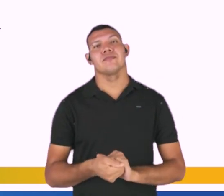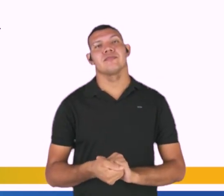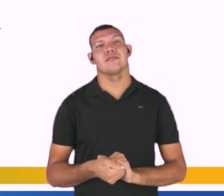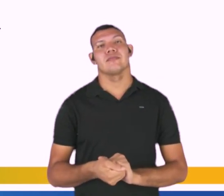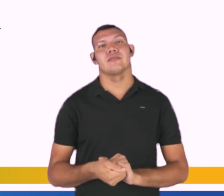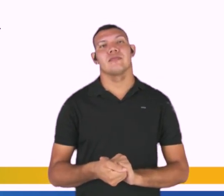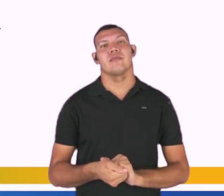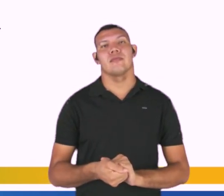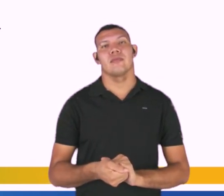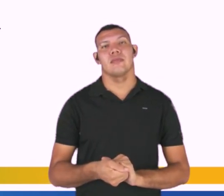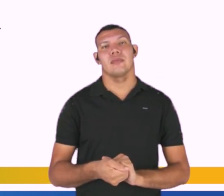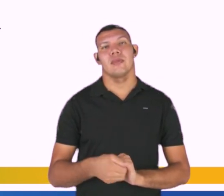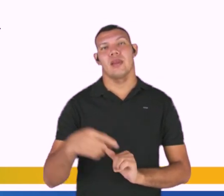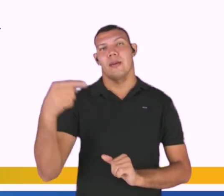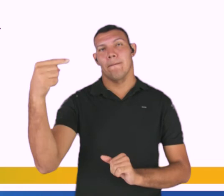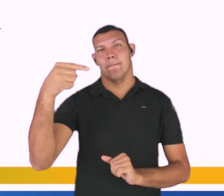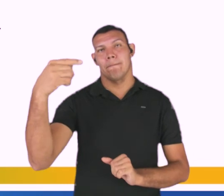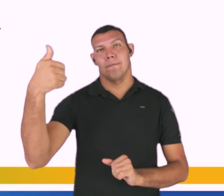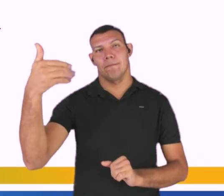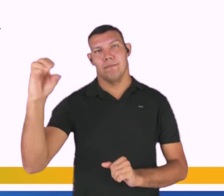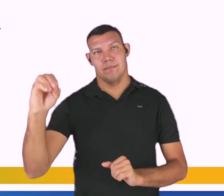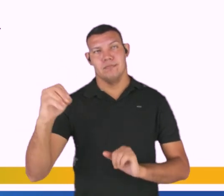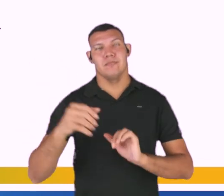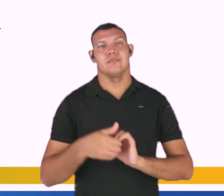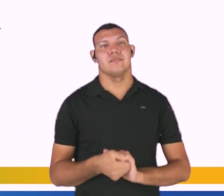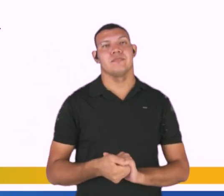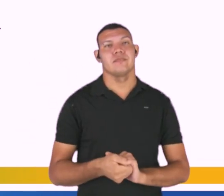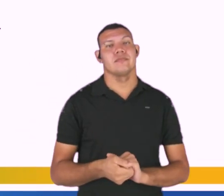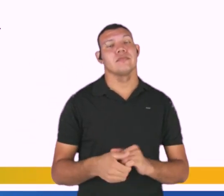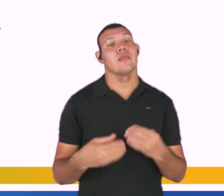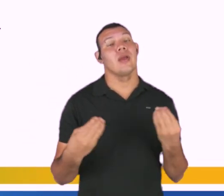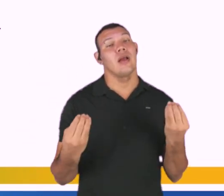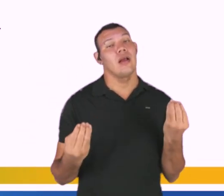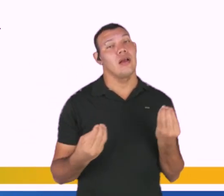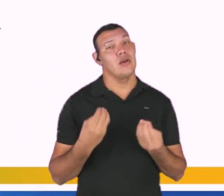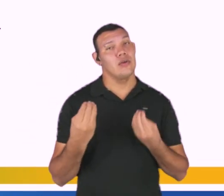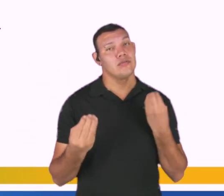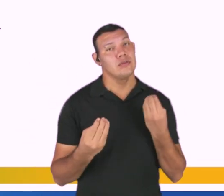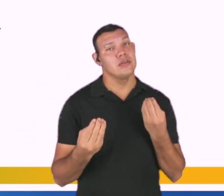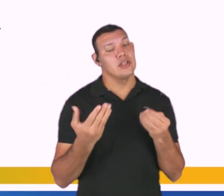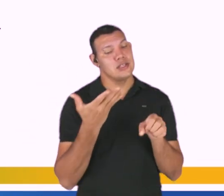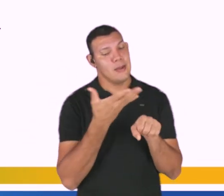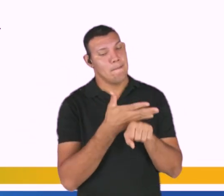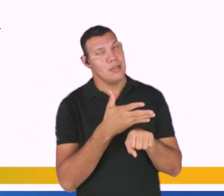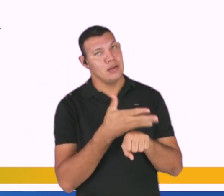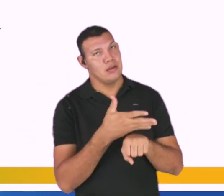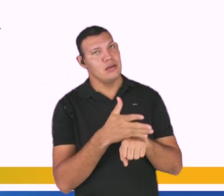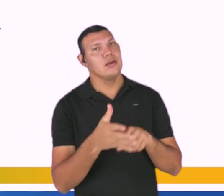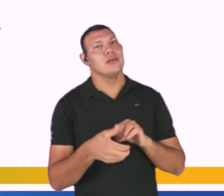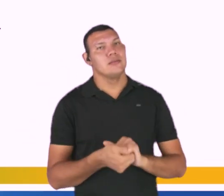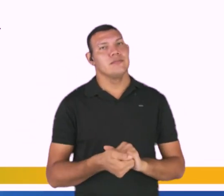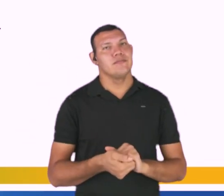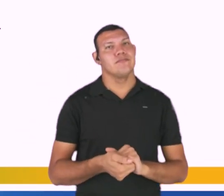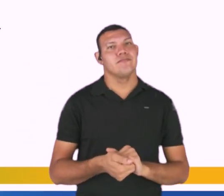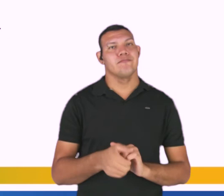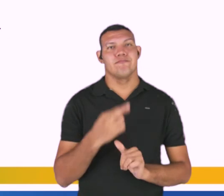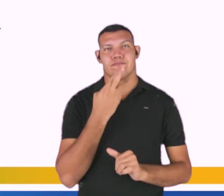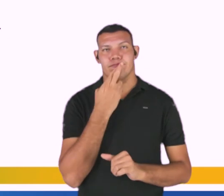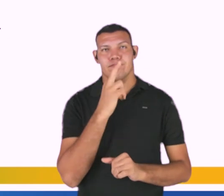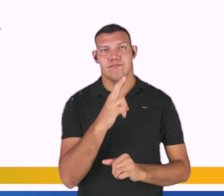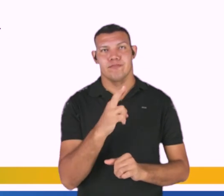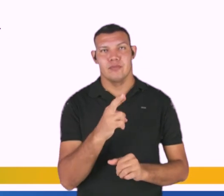e aí nós temos o termo independente ou menos 10 com isso pessoal nós vamos colocar